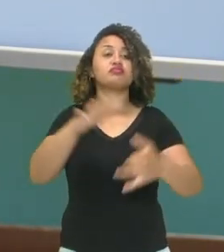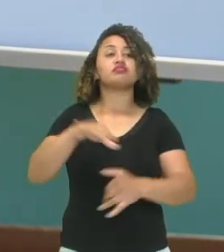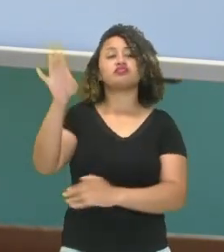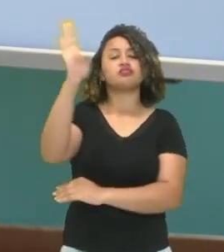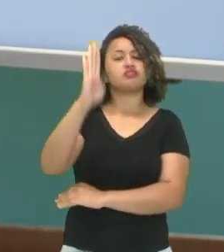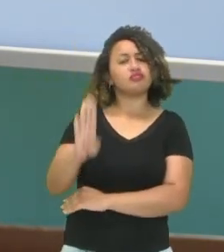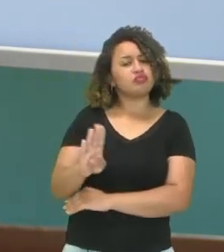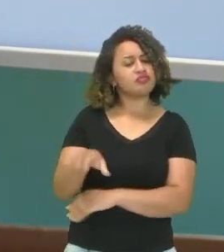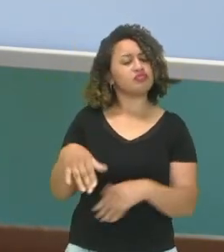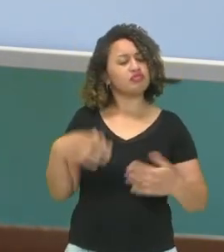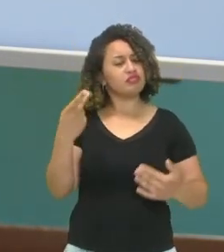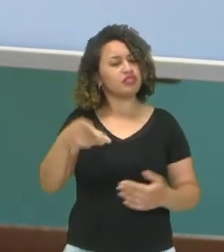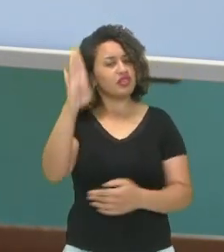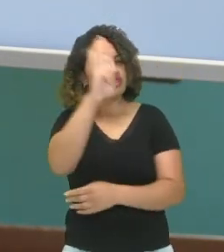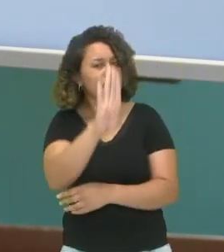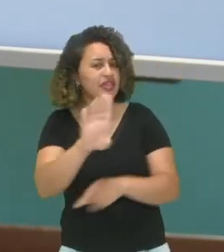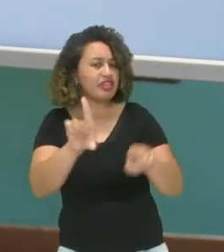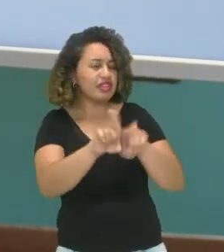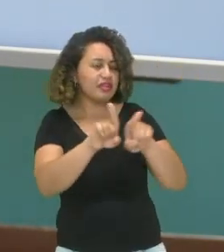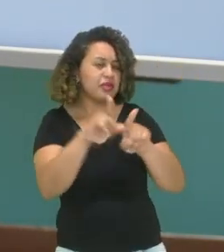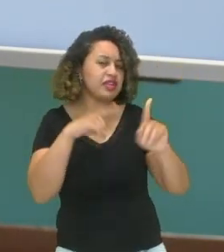ele pegou o realismo? Pegou sim.